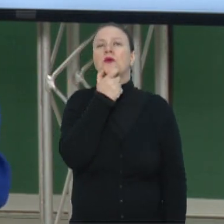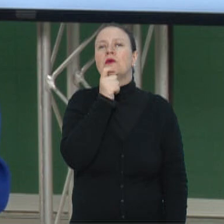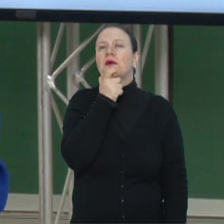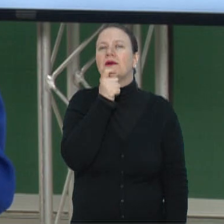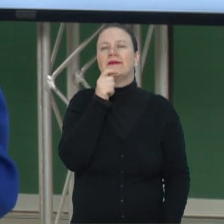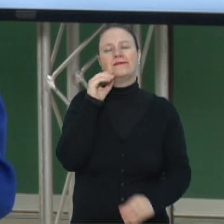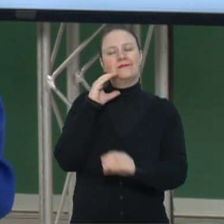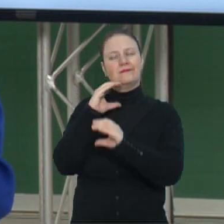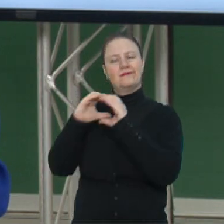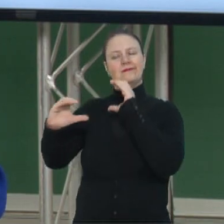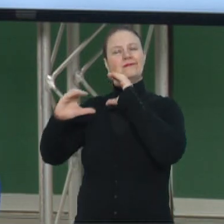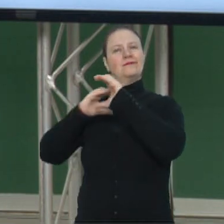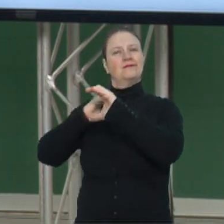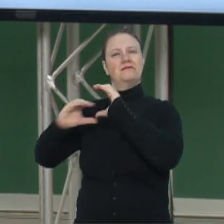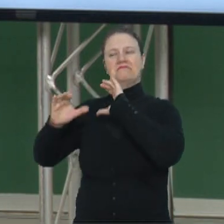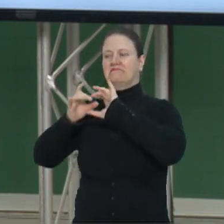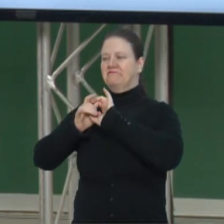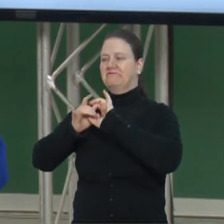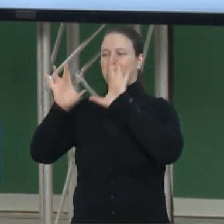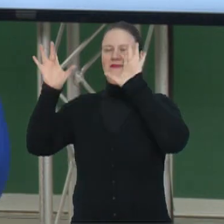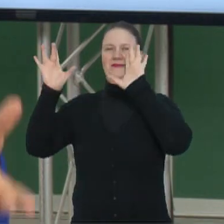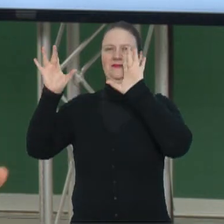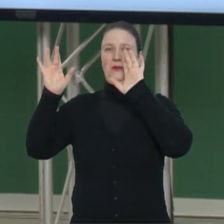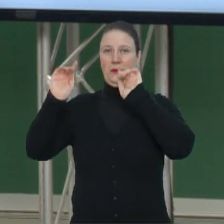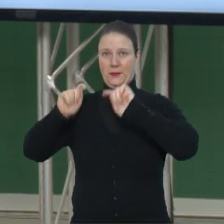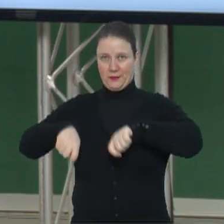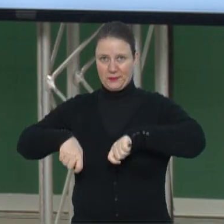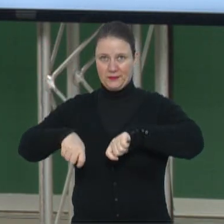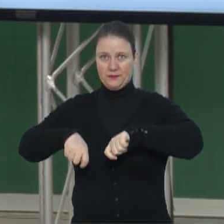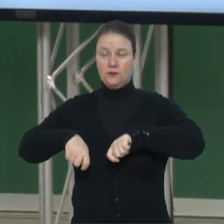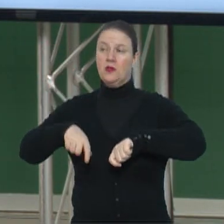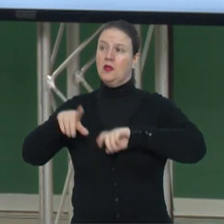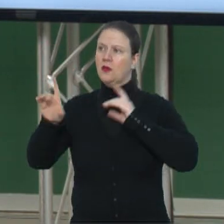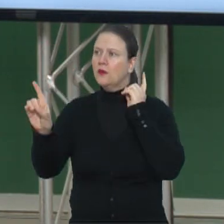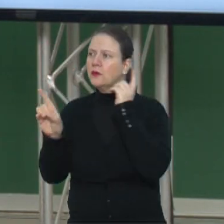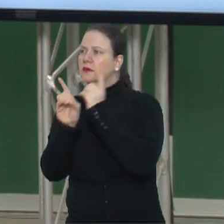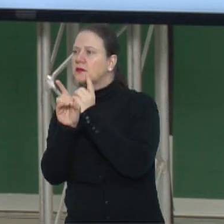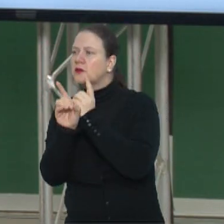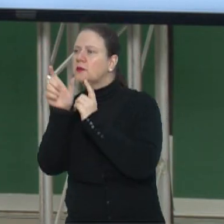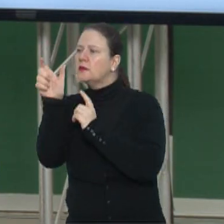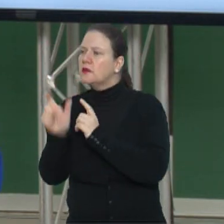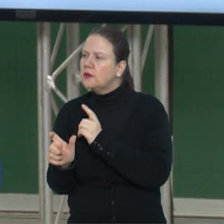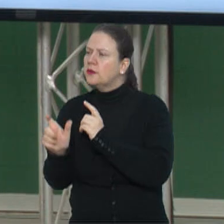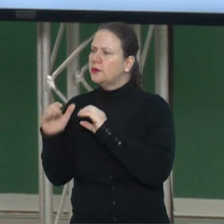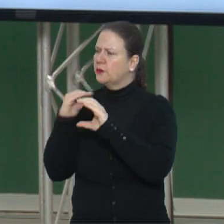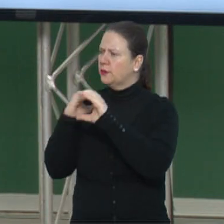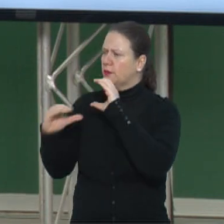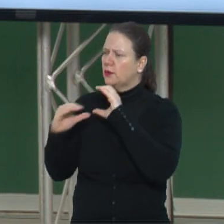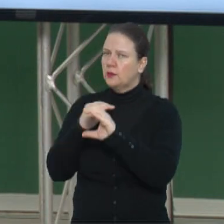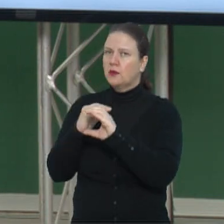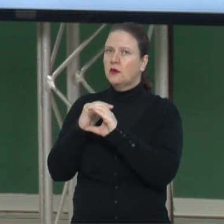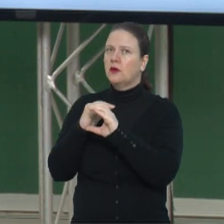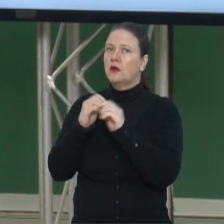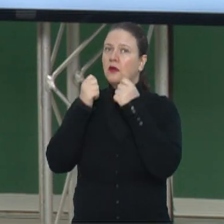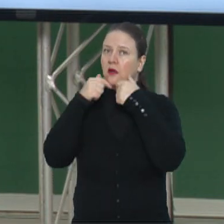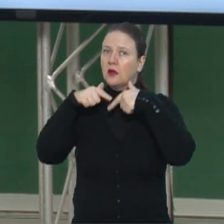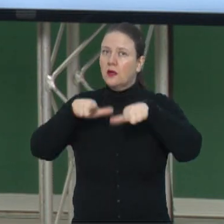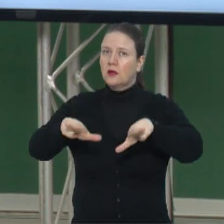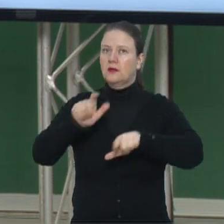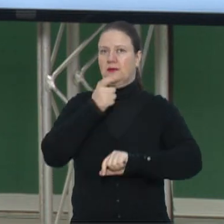se comunica em qualquer país. Lá você vai encontrar alguém que vai conseguir se comunicar com você através da língua